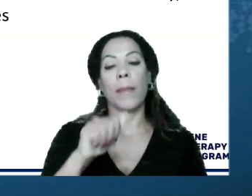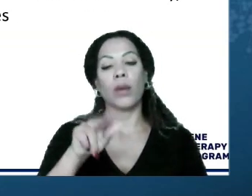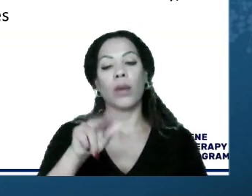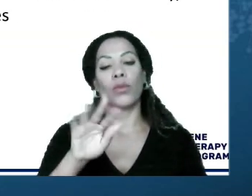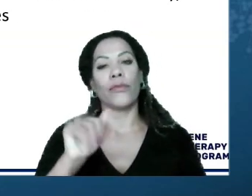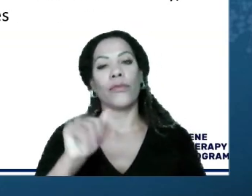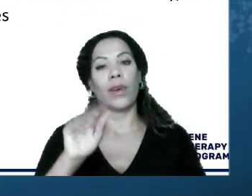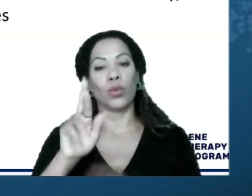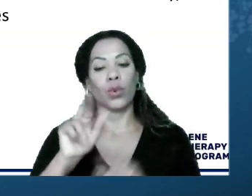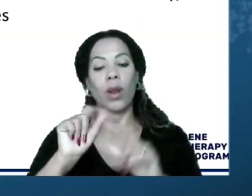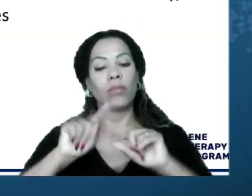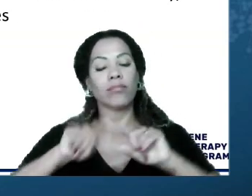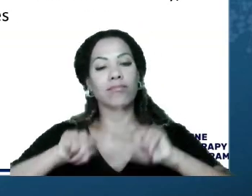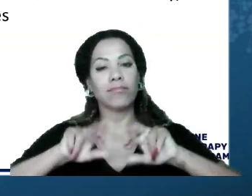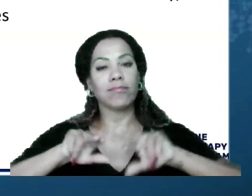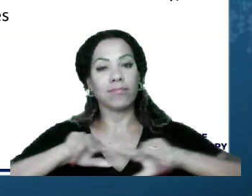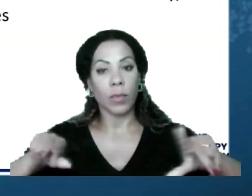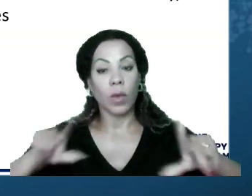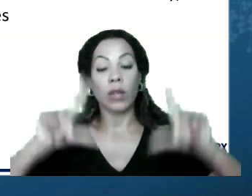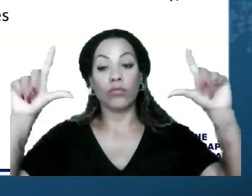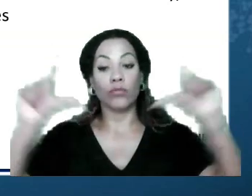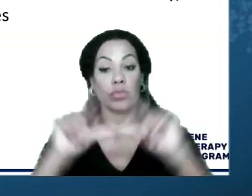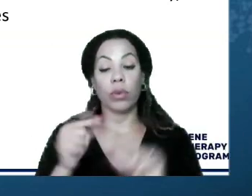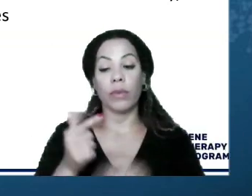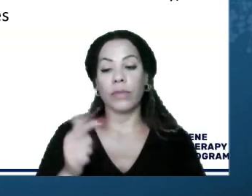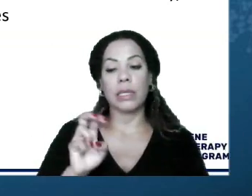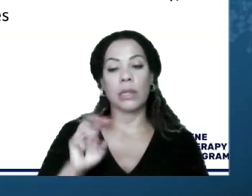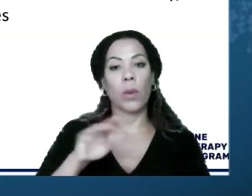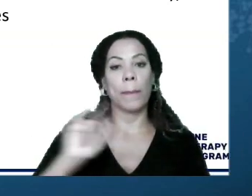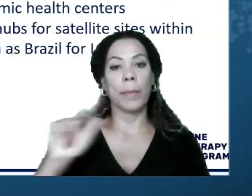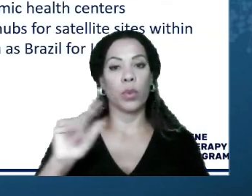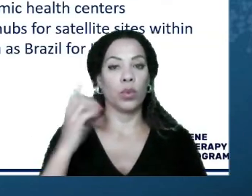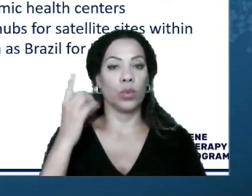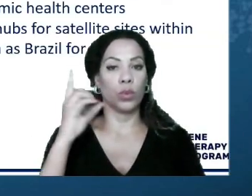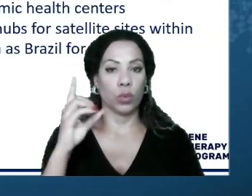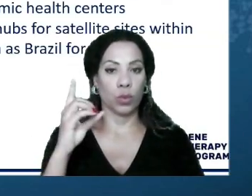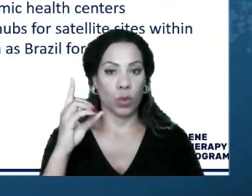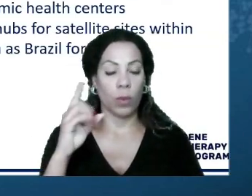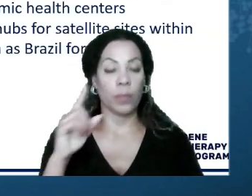é reduzida para 25 mil dólares, e também ela